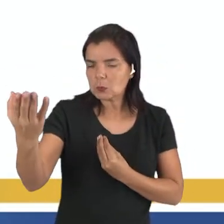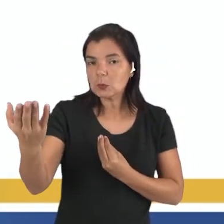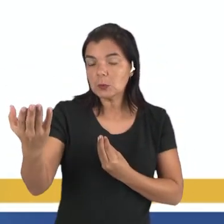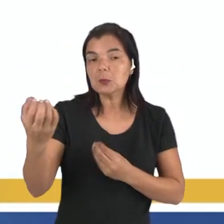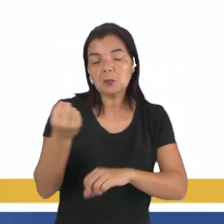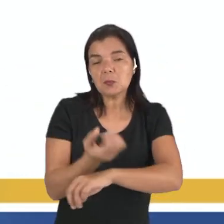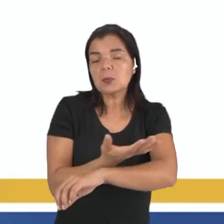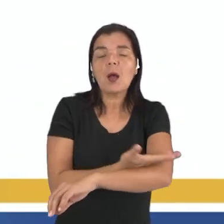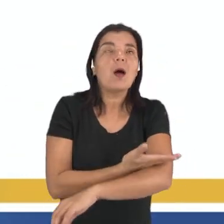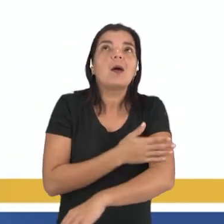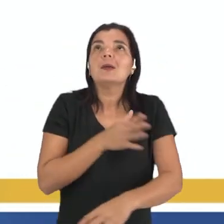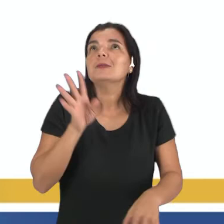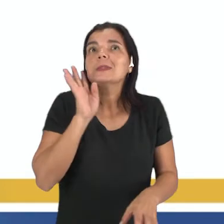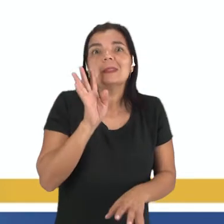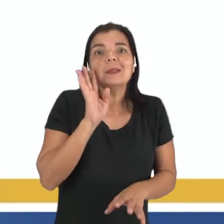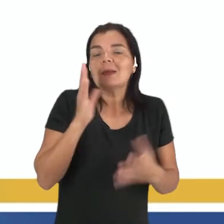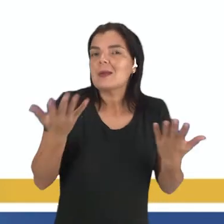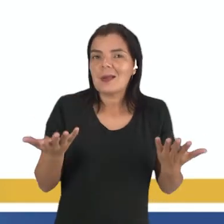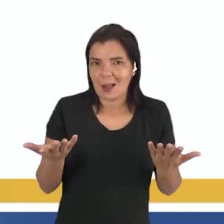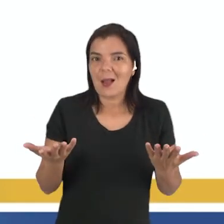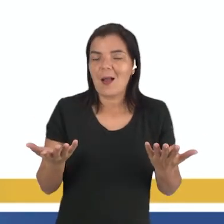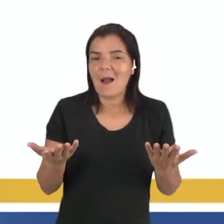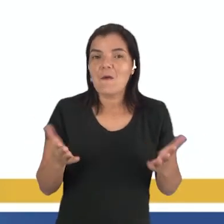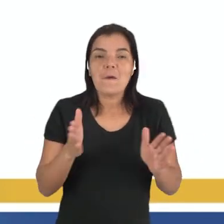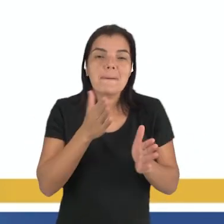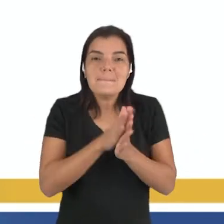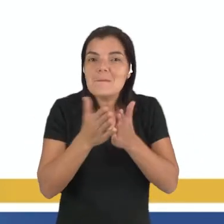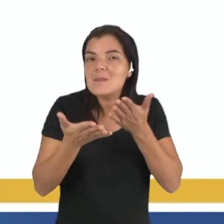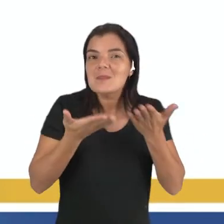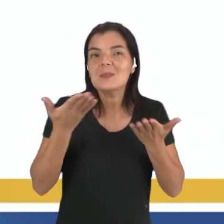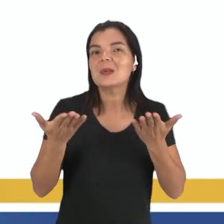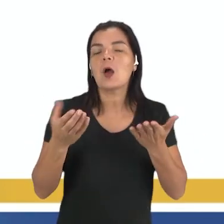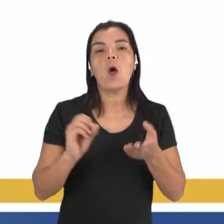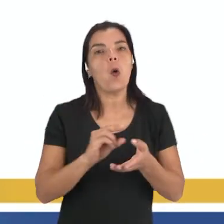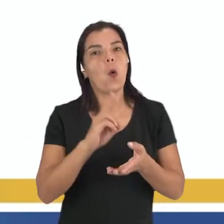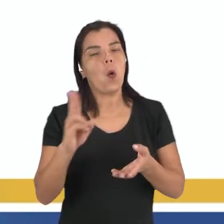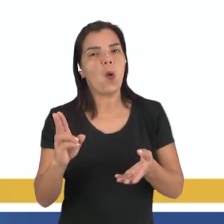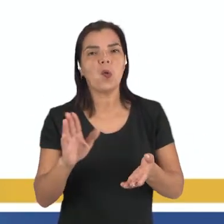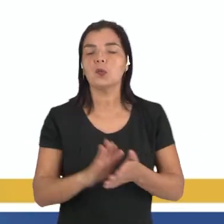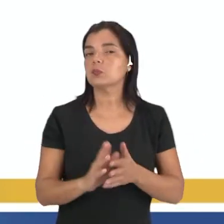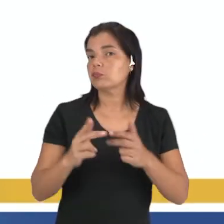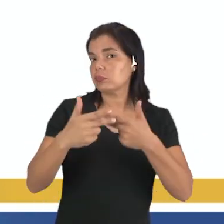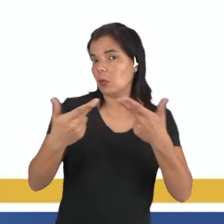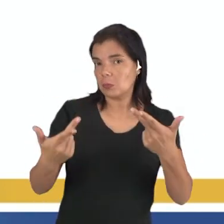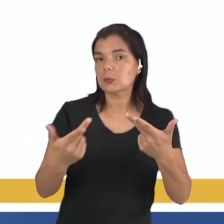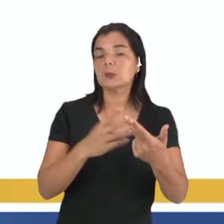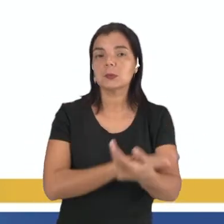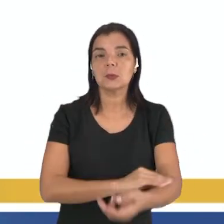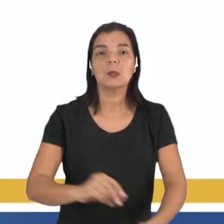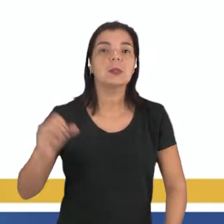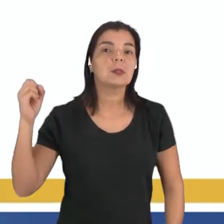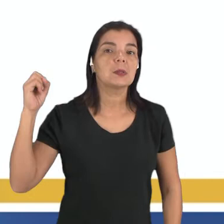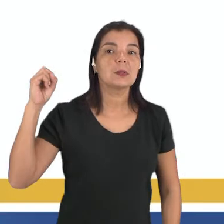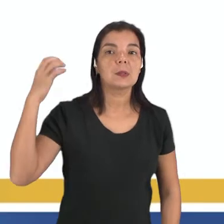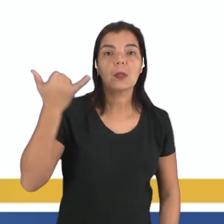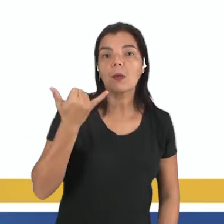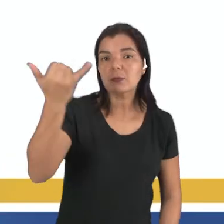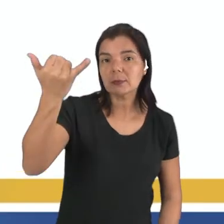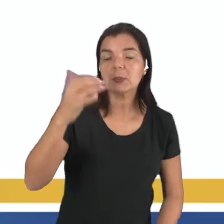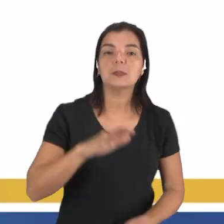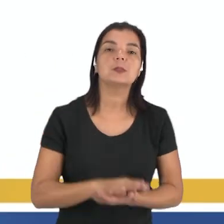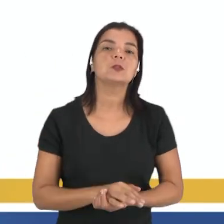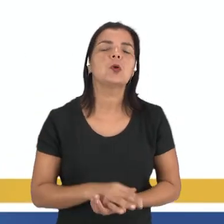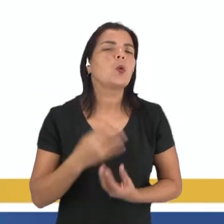sentimento. Foi emocionante, foi espetacular. Ou você pode descrever outros aspectos da viagem. Outro